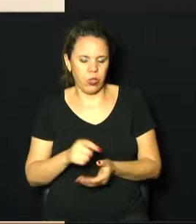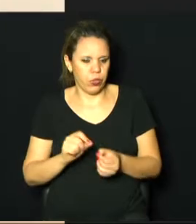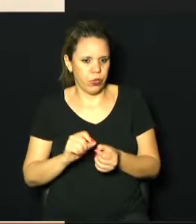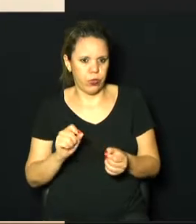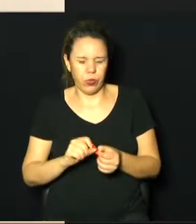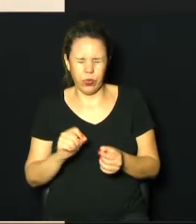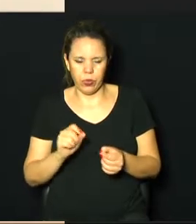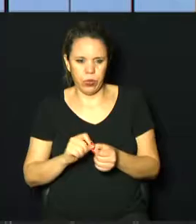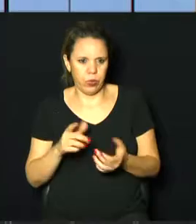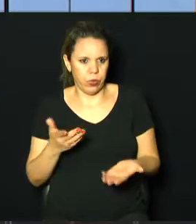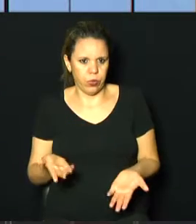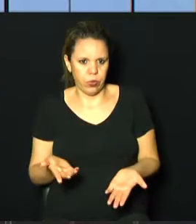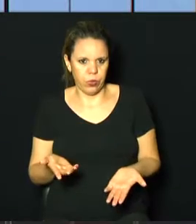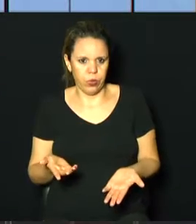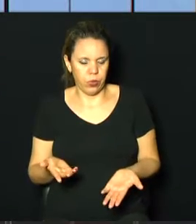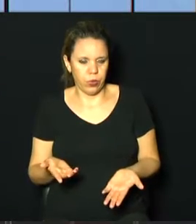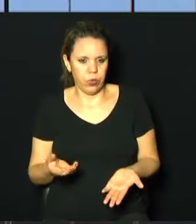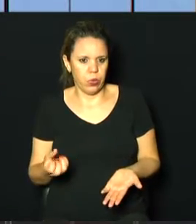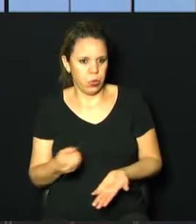fazer viver